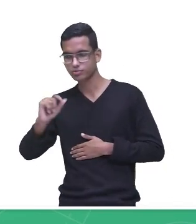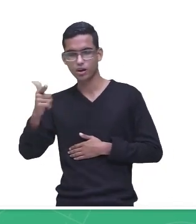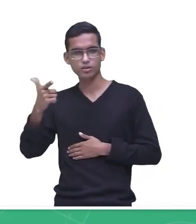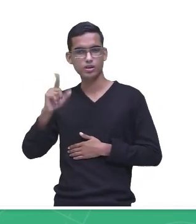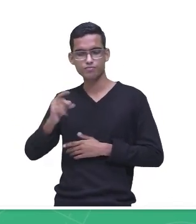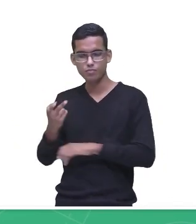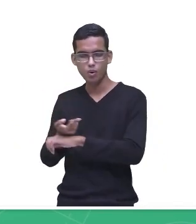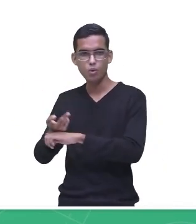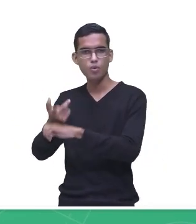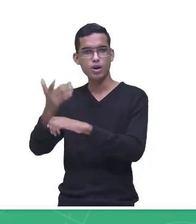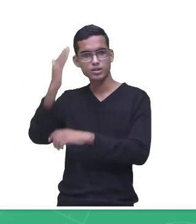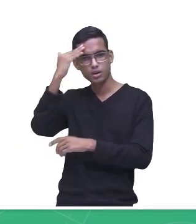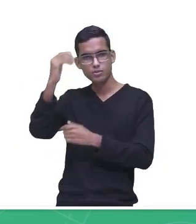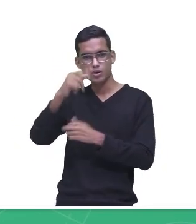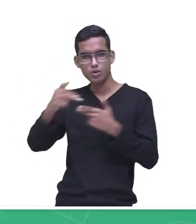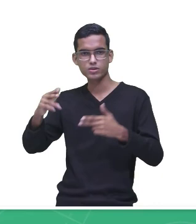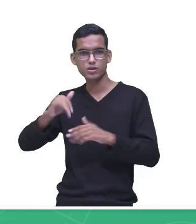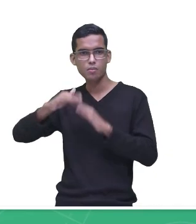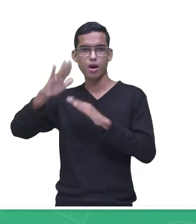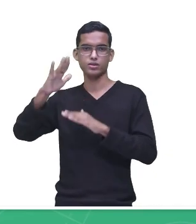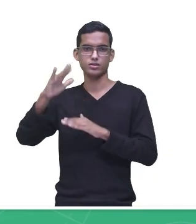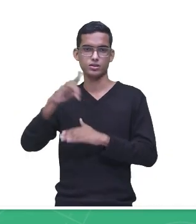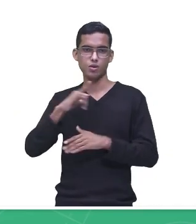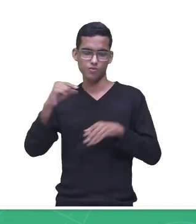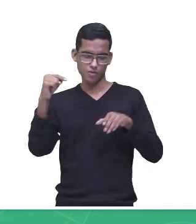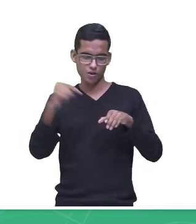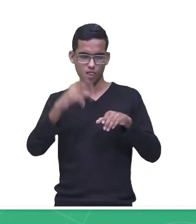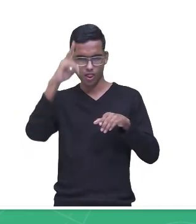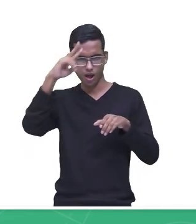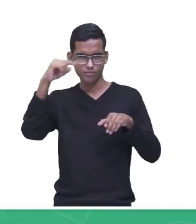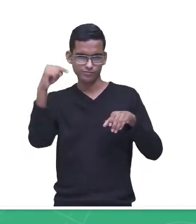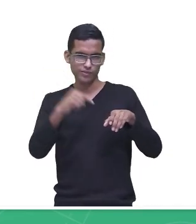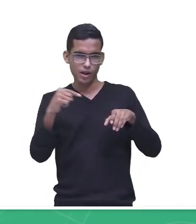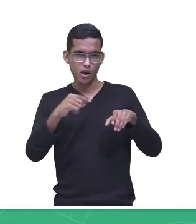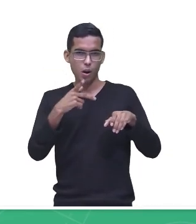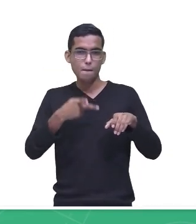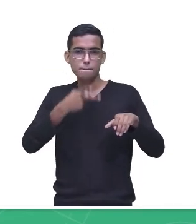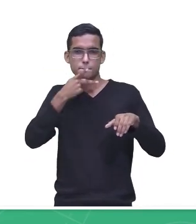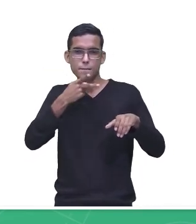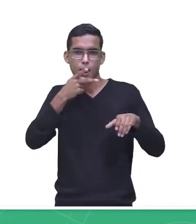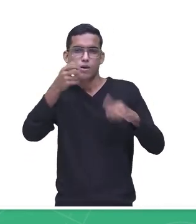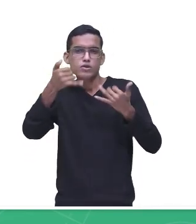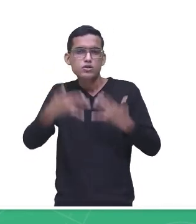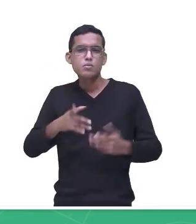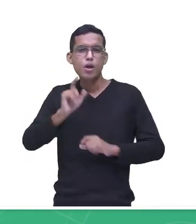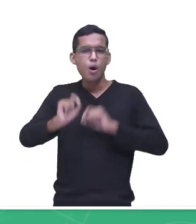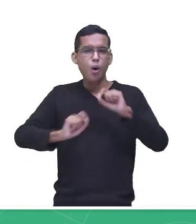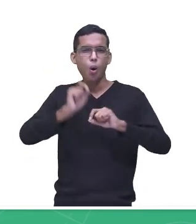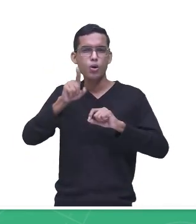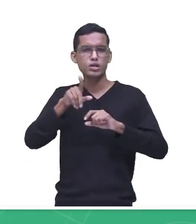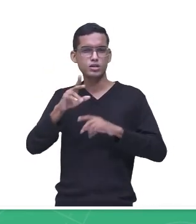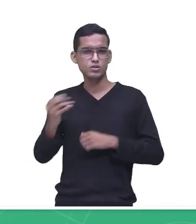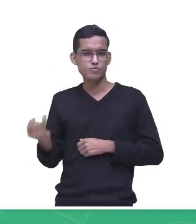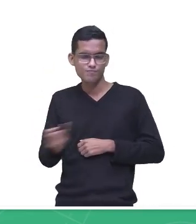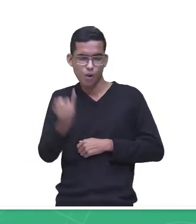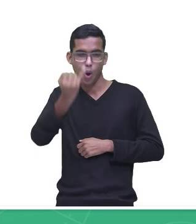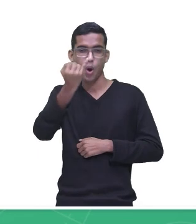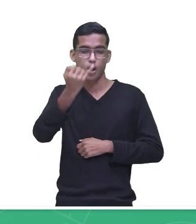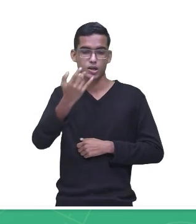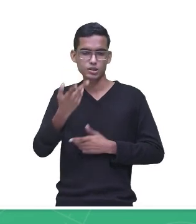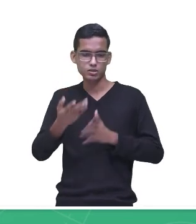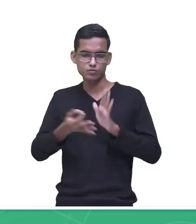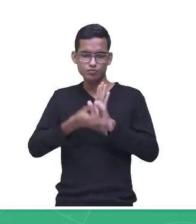aqui. Na alegoria da caverna, Platão, ele faz uma crítica sobre a importância da busca pelo